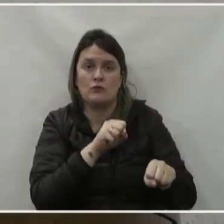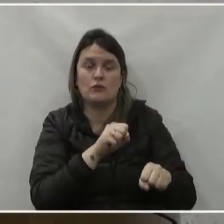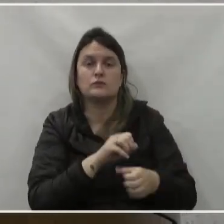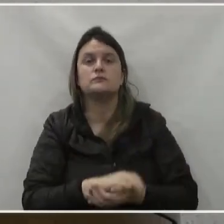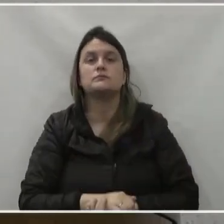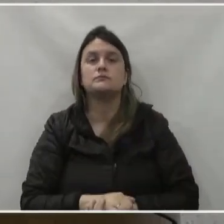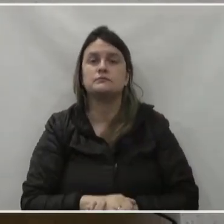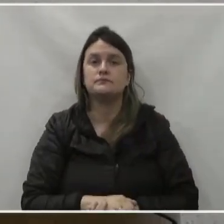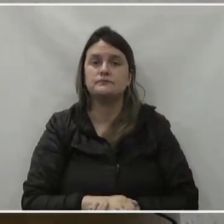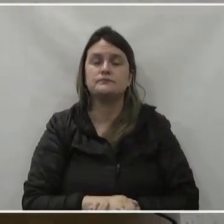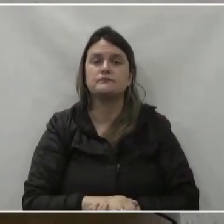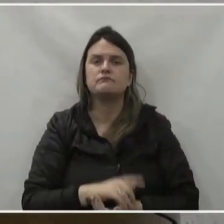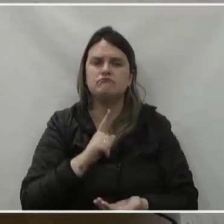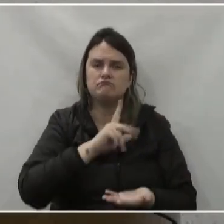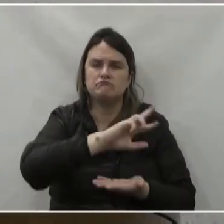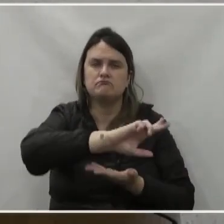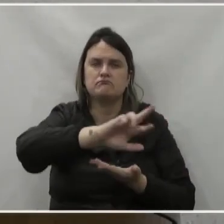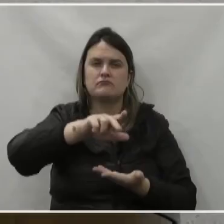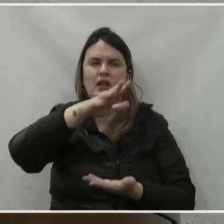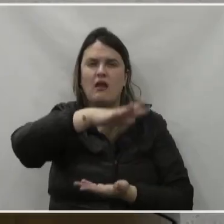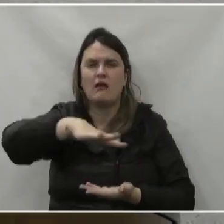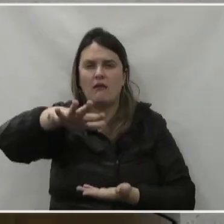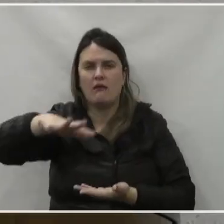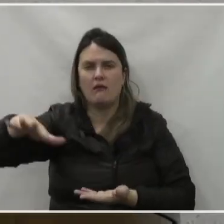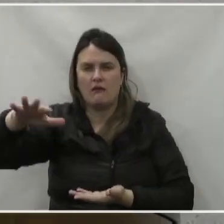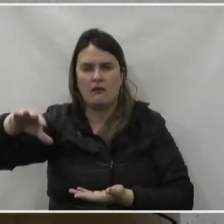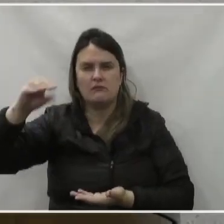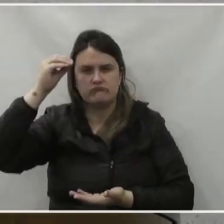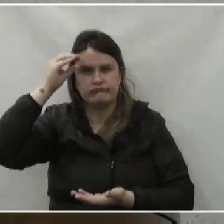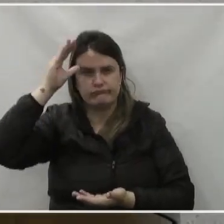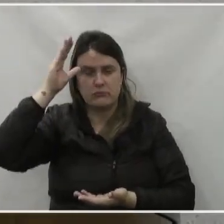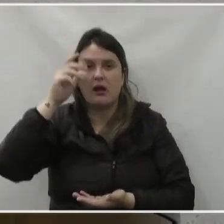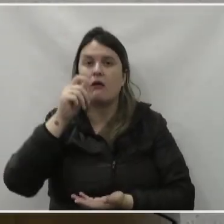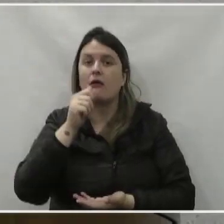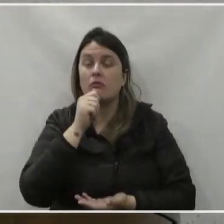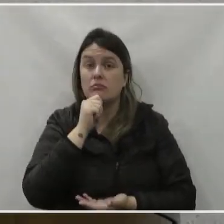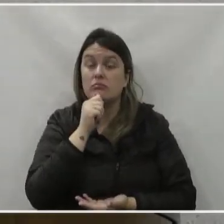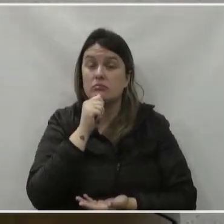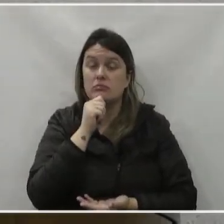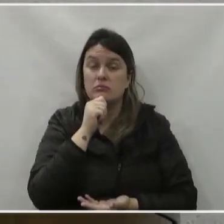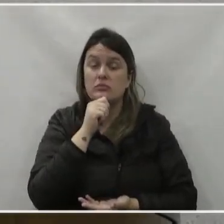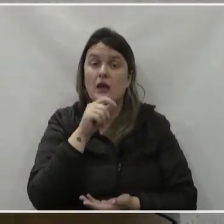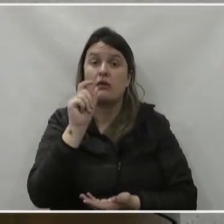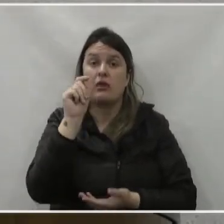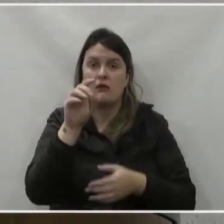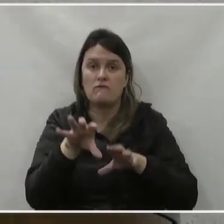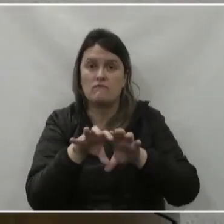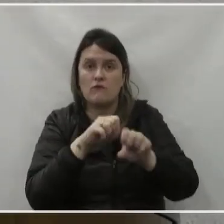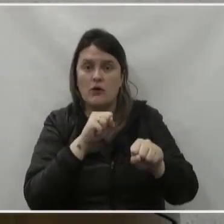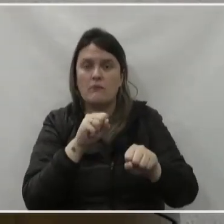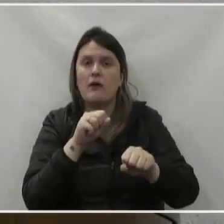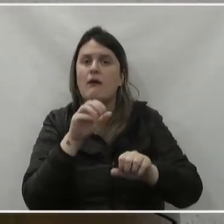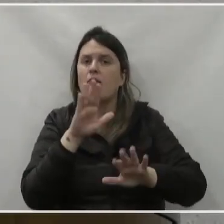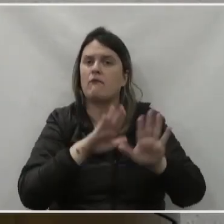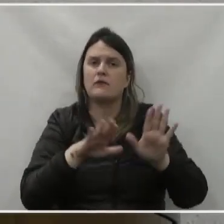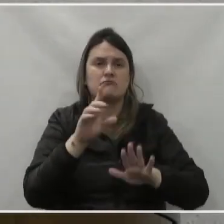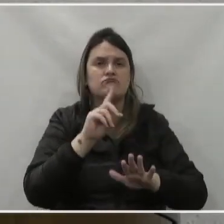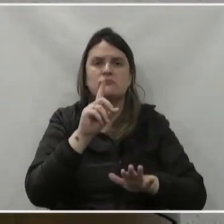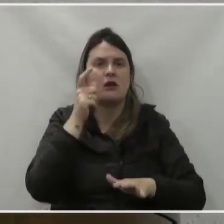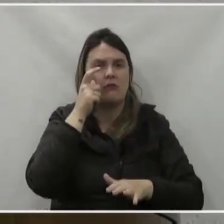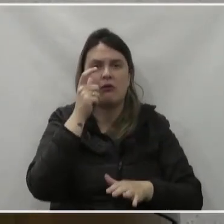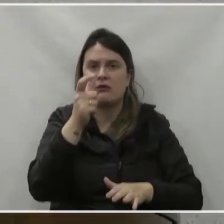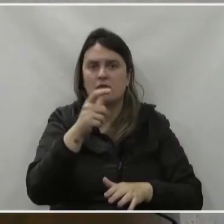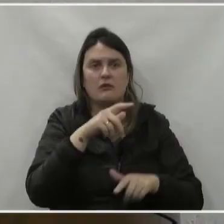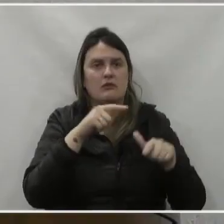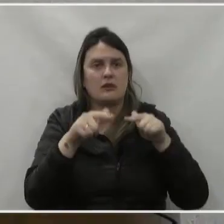ano, nas diversas áreas de conhecimento. Ainda desses que se formam, muitos não se